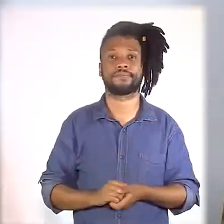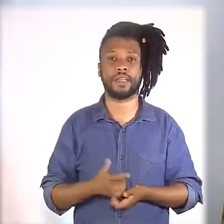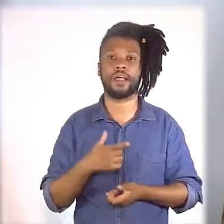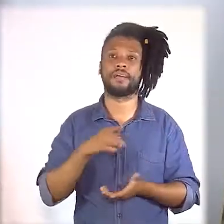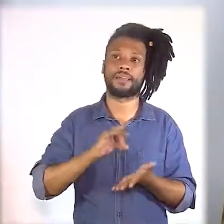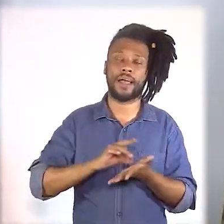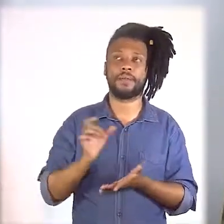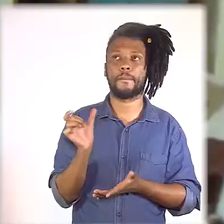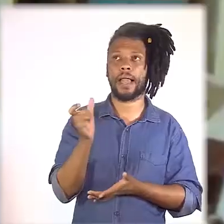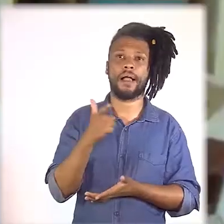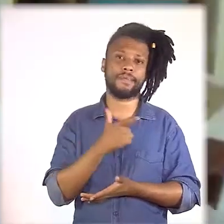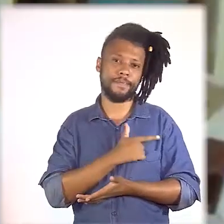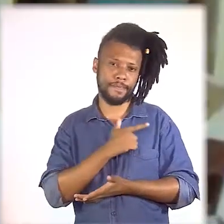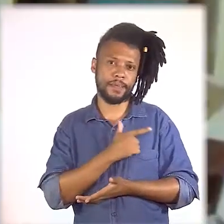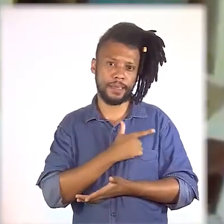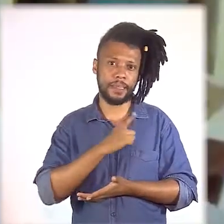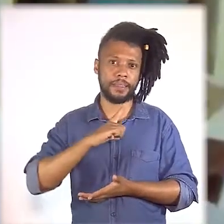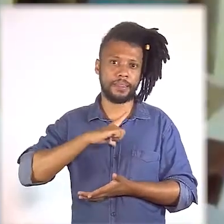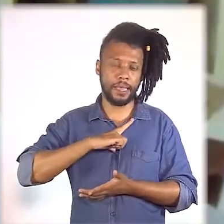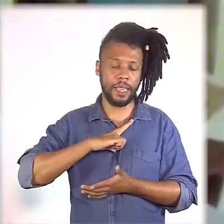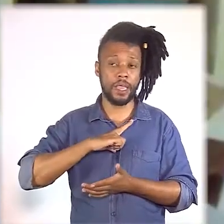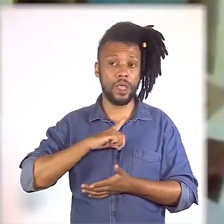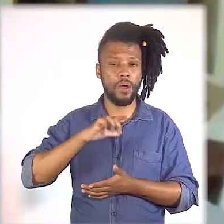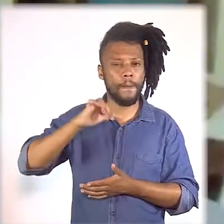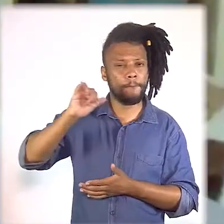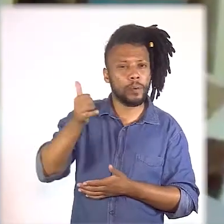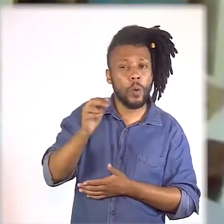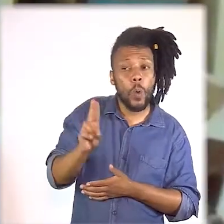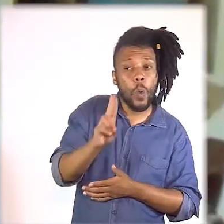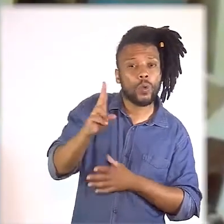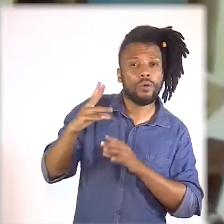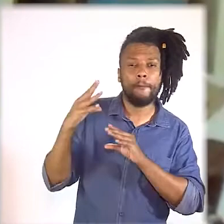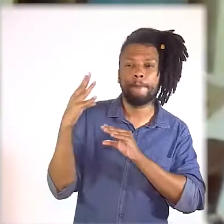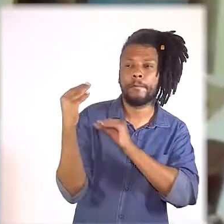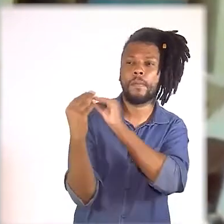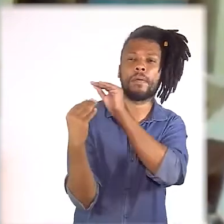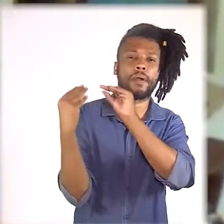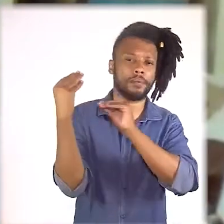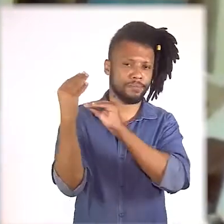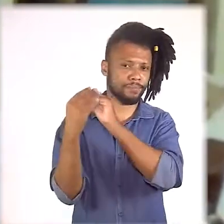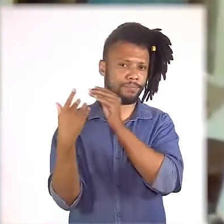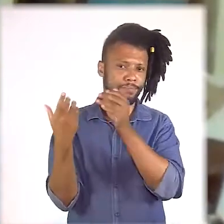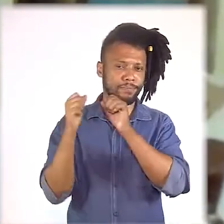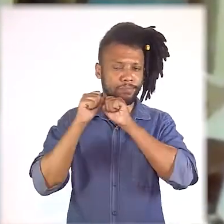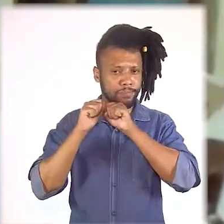Exatamente. Palavras feias têm um uso popular. É verdade.